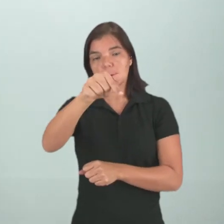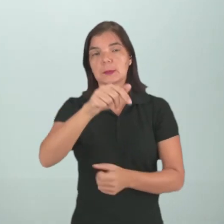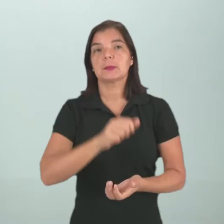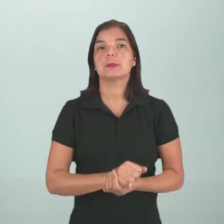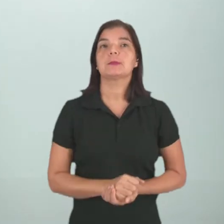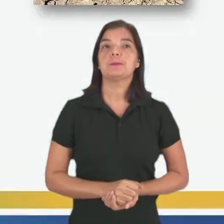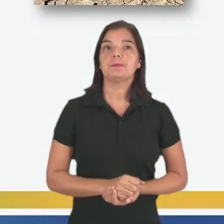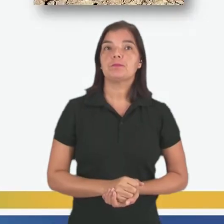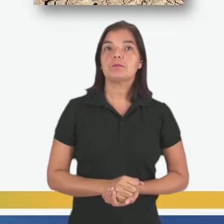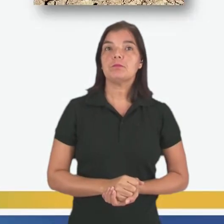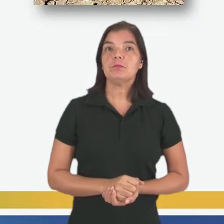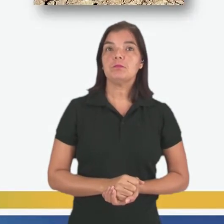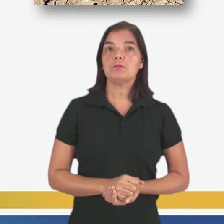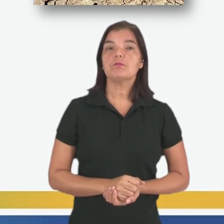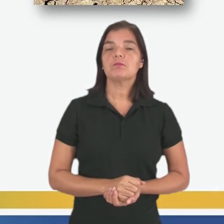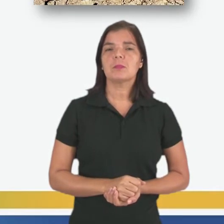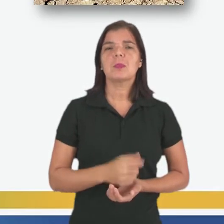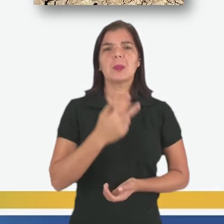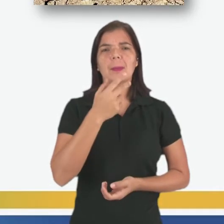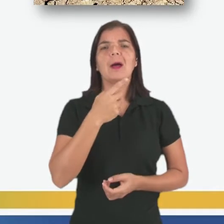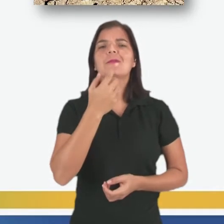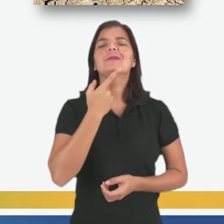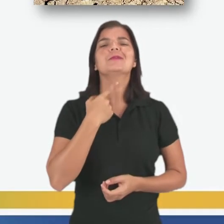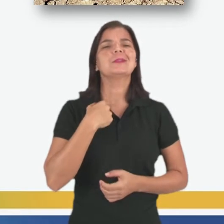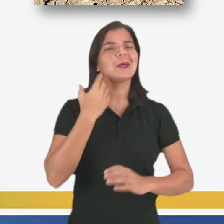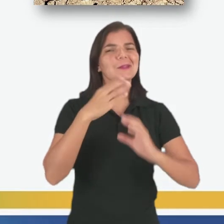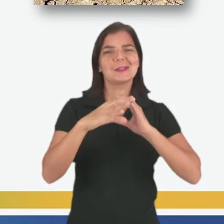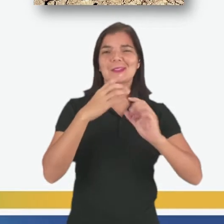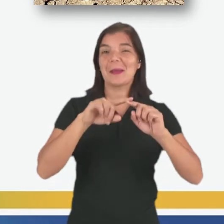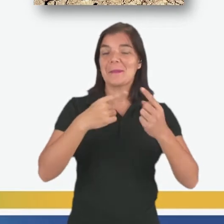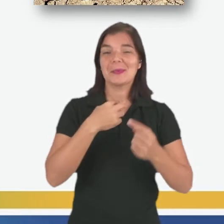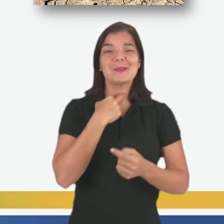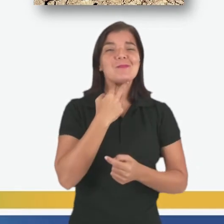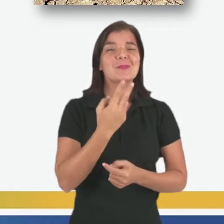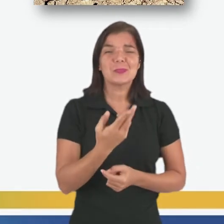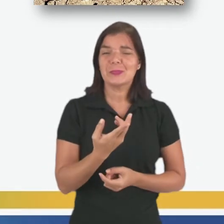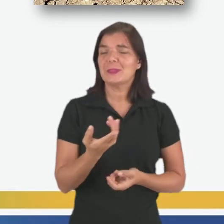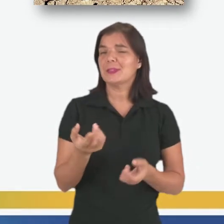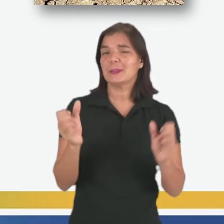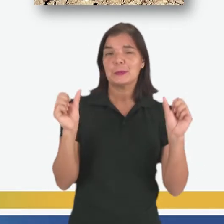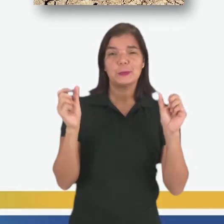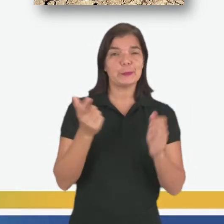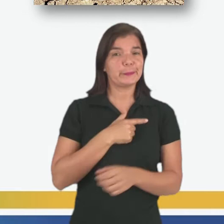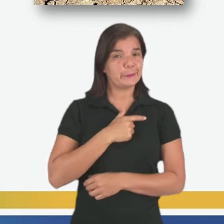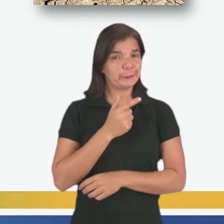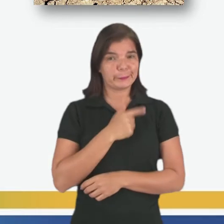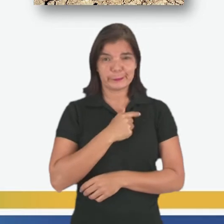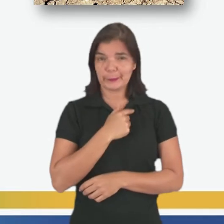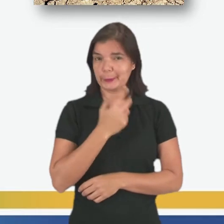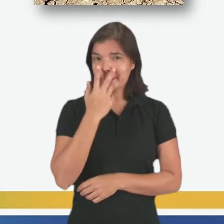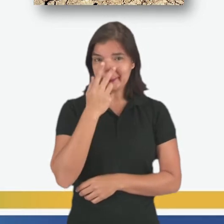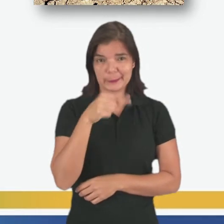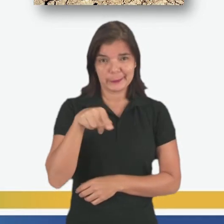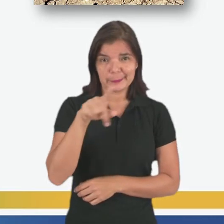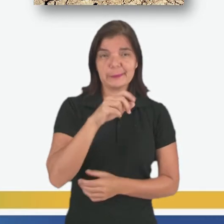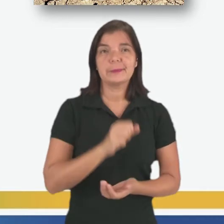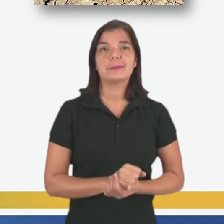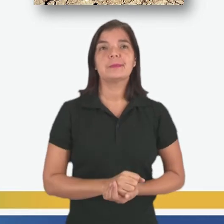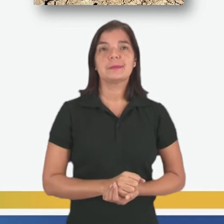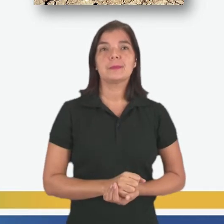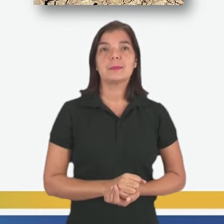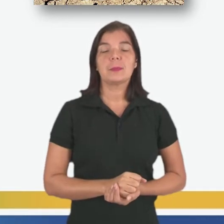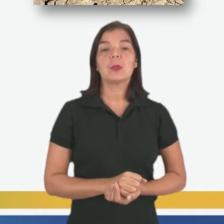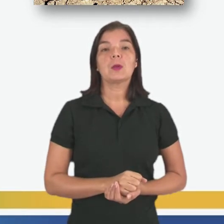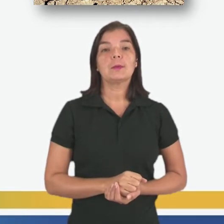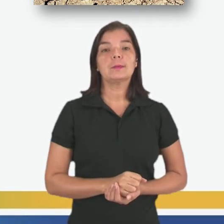1947, tá, pessoal? Dá vontade de cantar, mas eu não vou cantar não, que a minha voz é bem desafinada, então não vai aparecer aí.